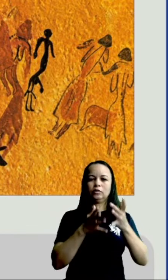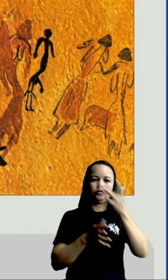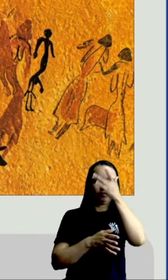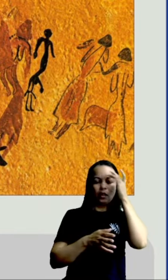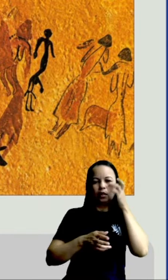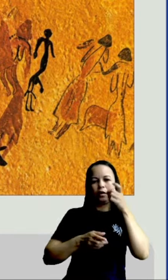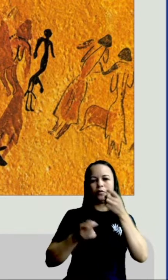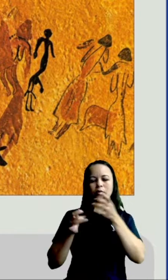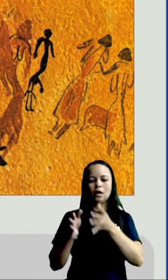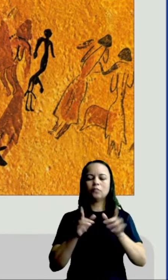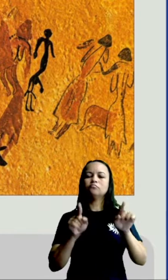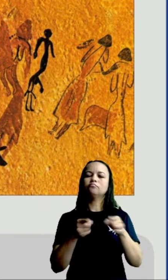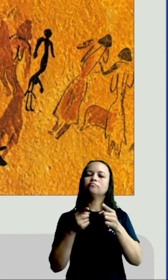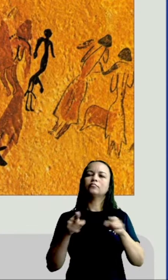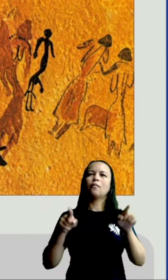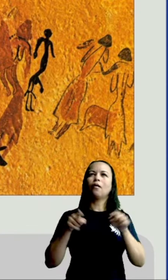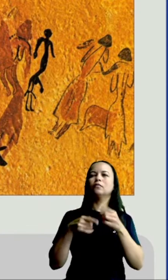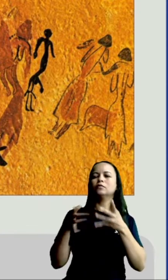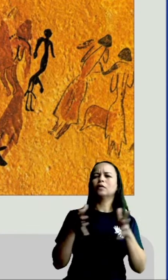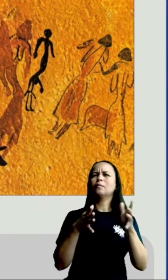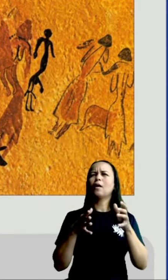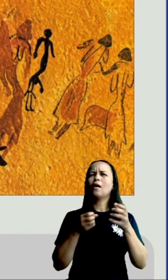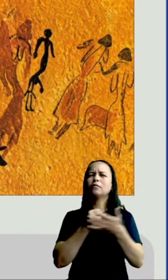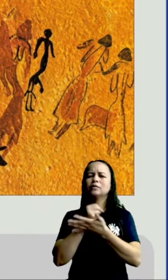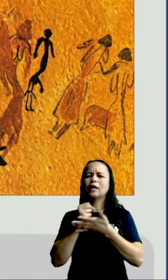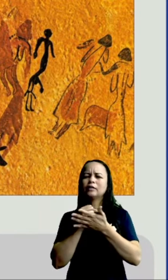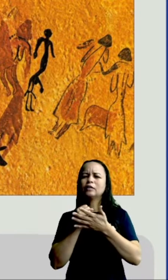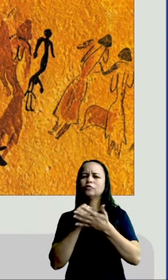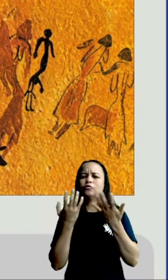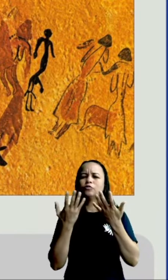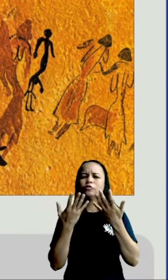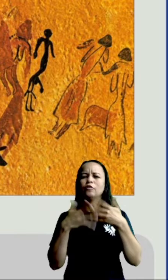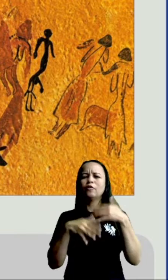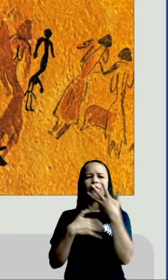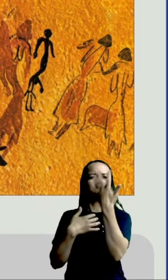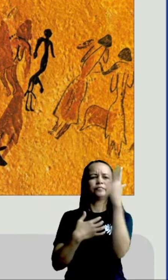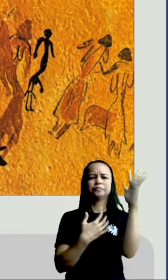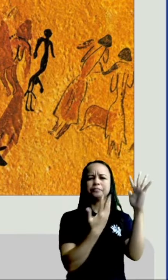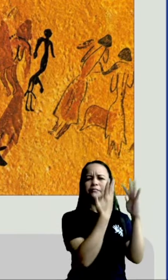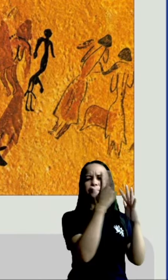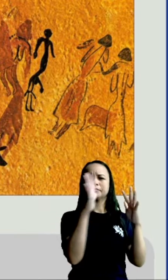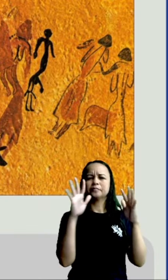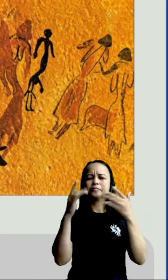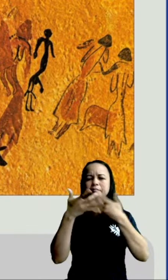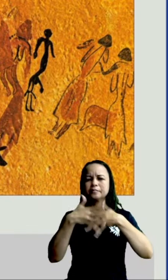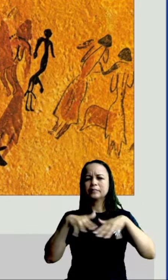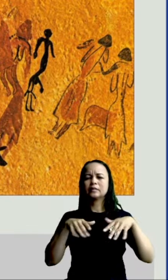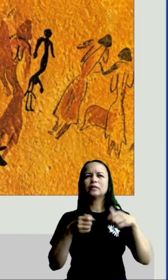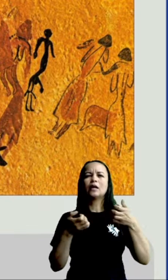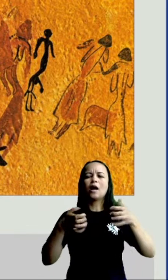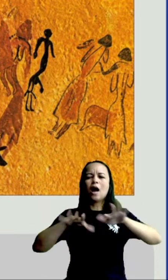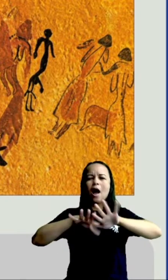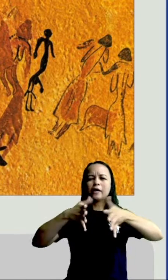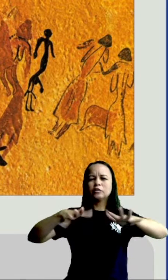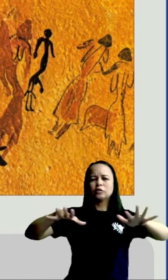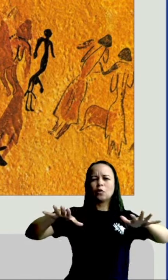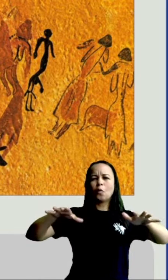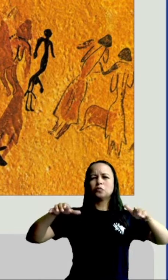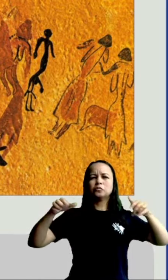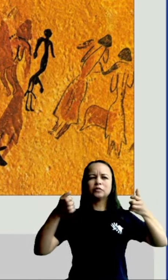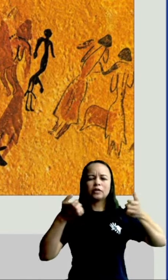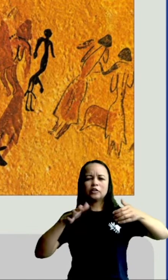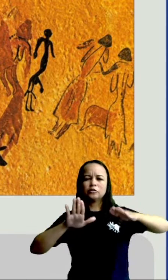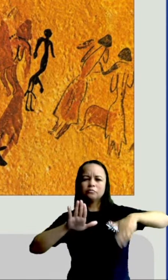sonoras baseada na observação dos fenômenos da natureza cujo ruído das ondas quebrando na praia